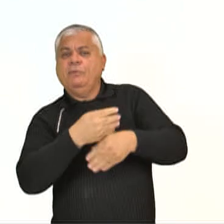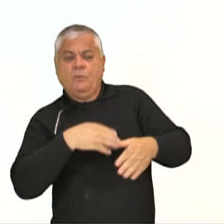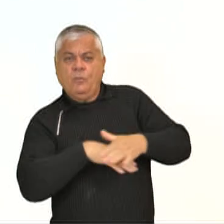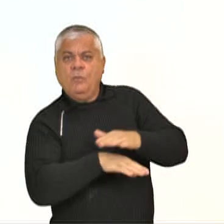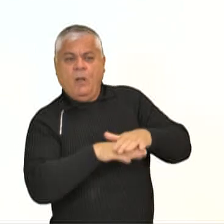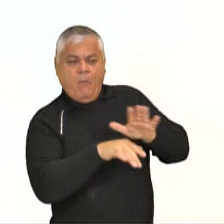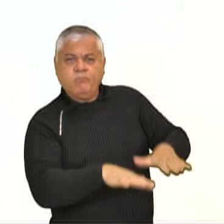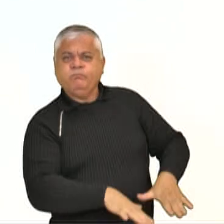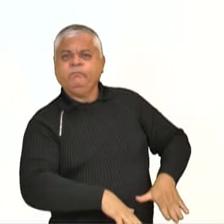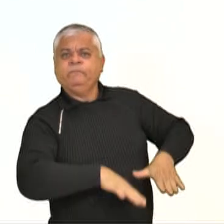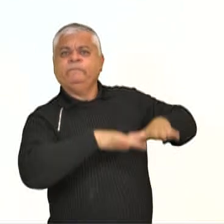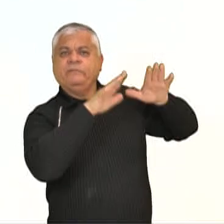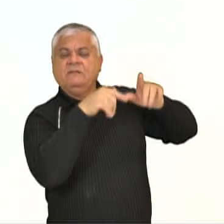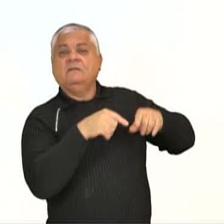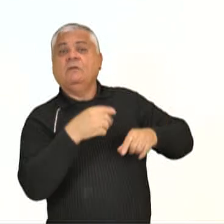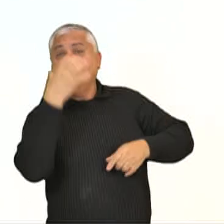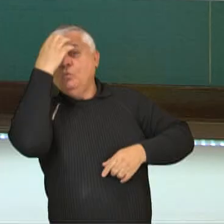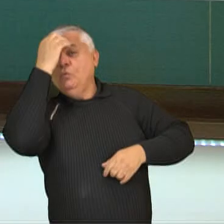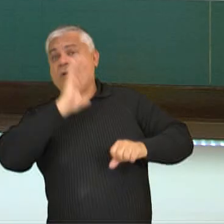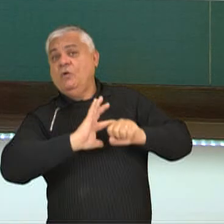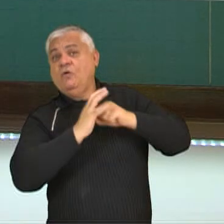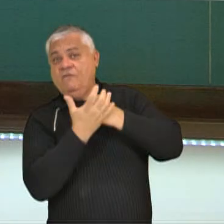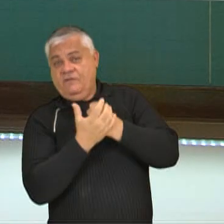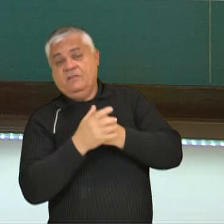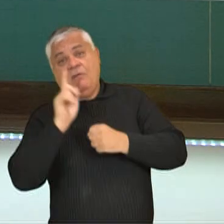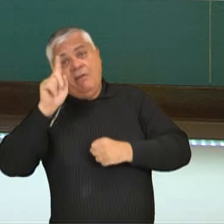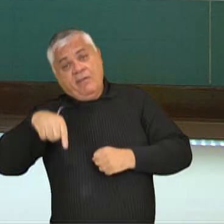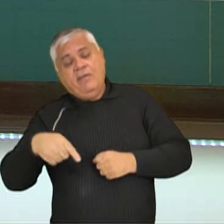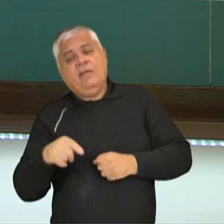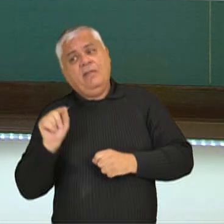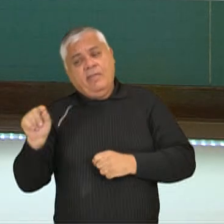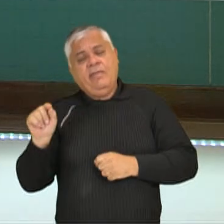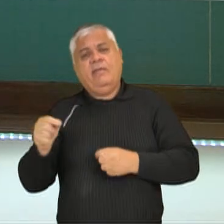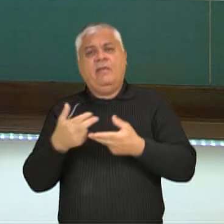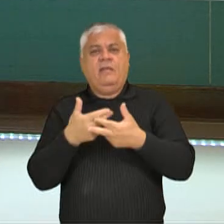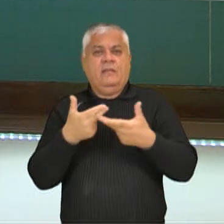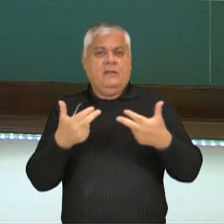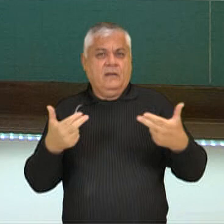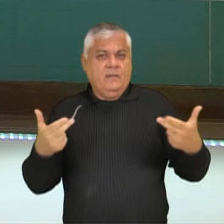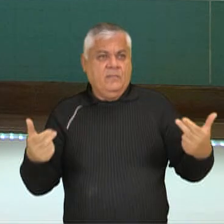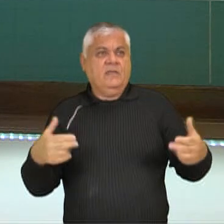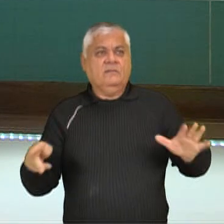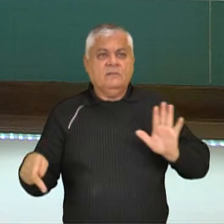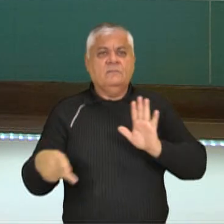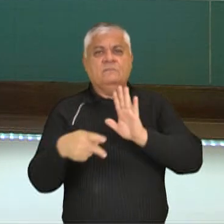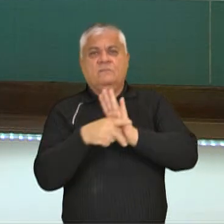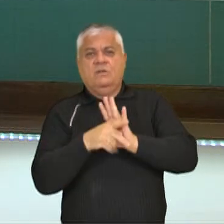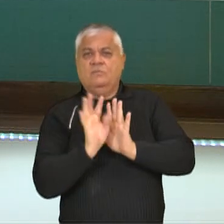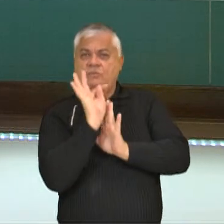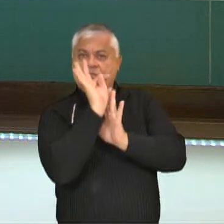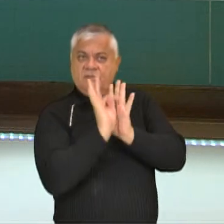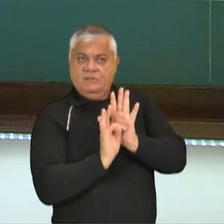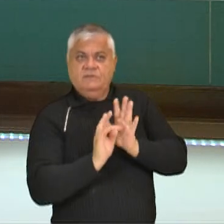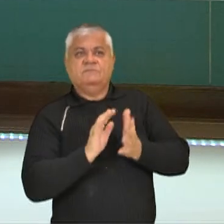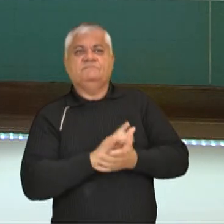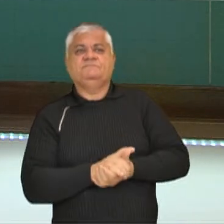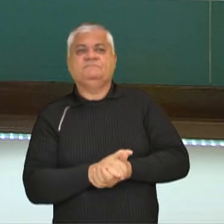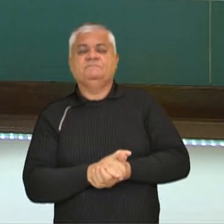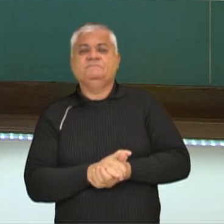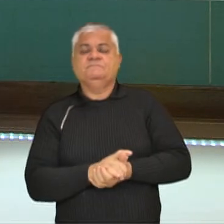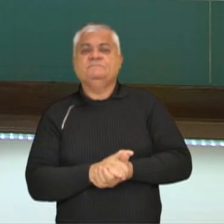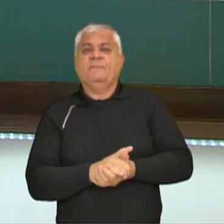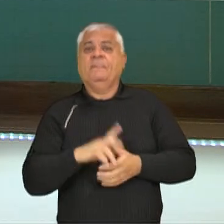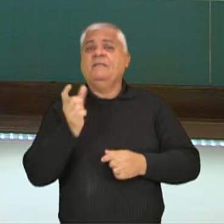Covid e alguns traços de personalidade, né? Estes são os elementos constituintes deste gênero do discurso, né?